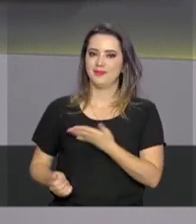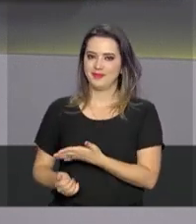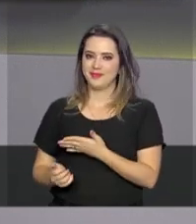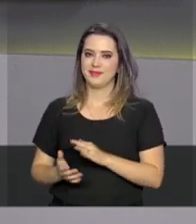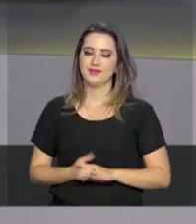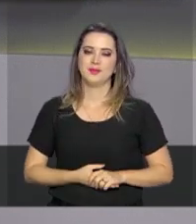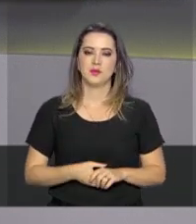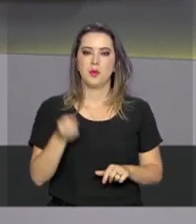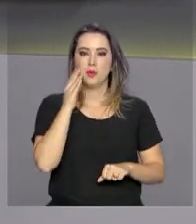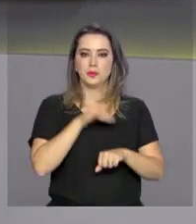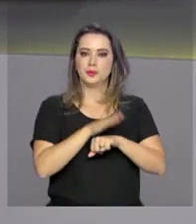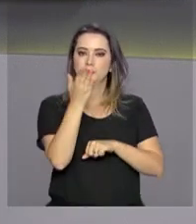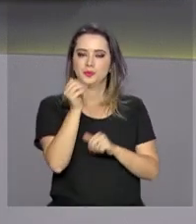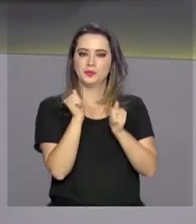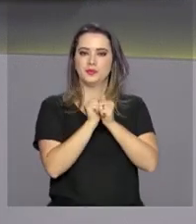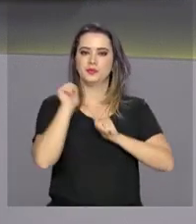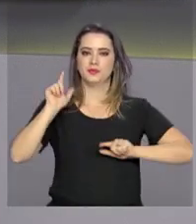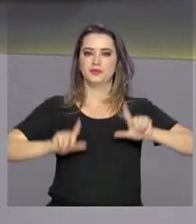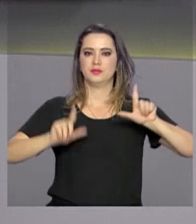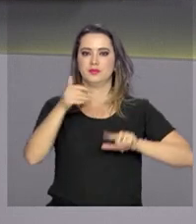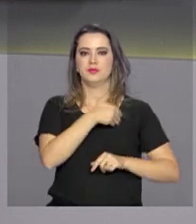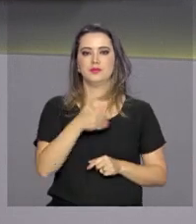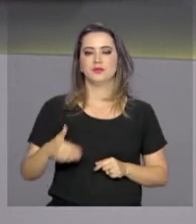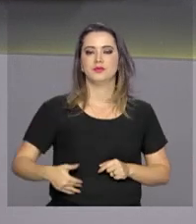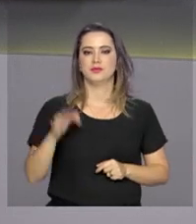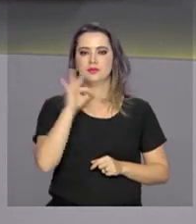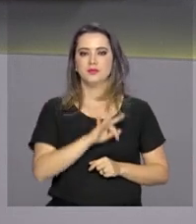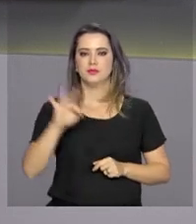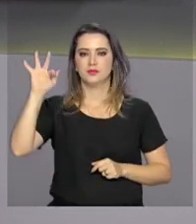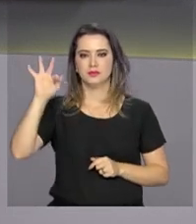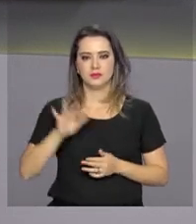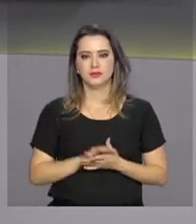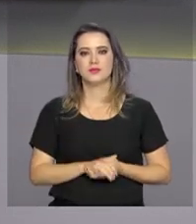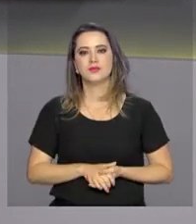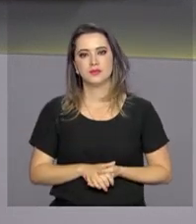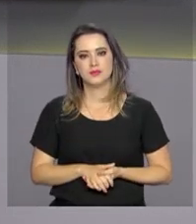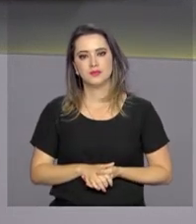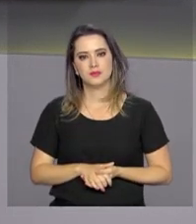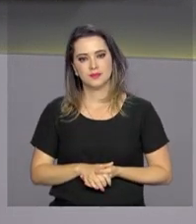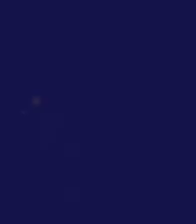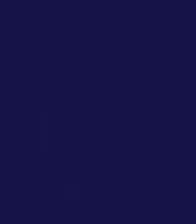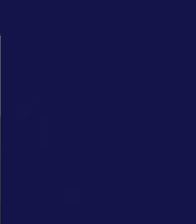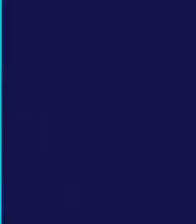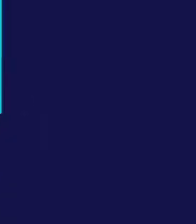uma boa noite pra você continue com a gente aqui na nbr a tv do governo federal